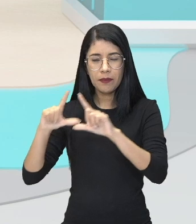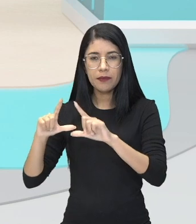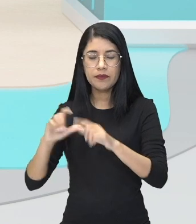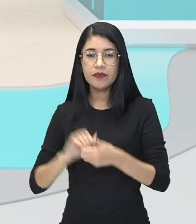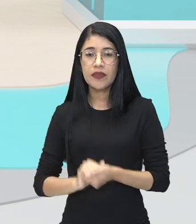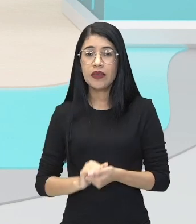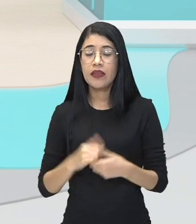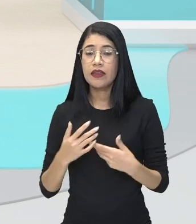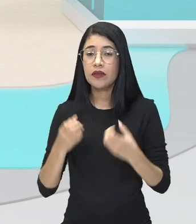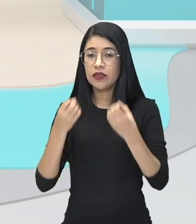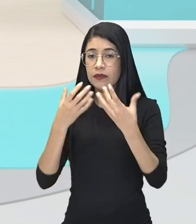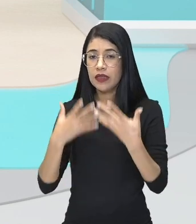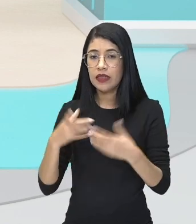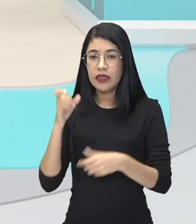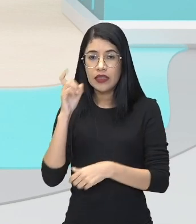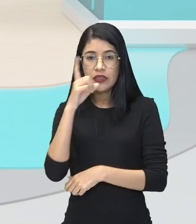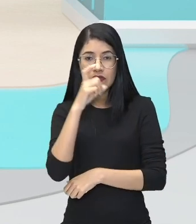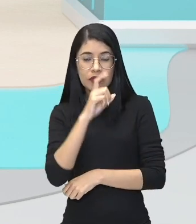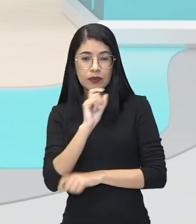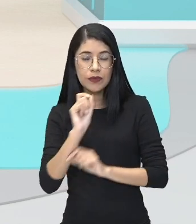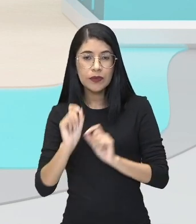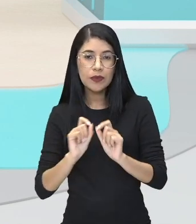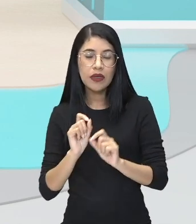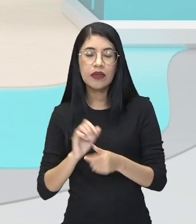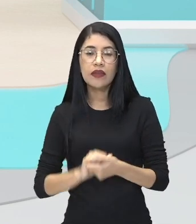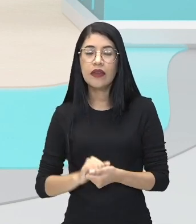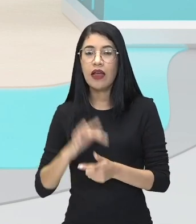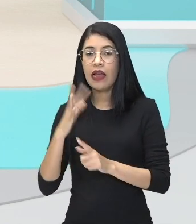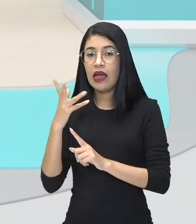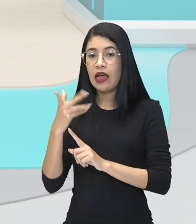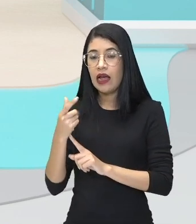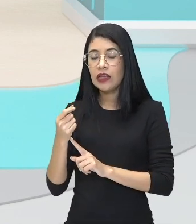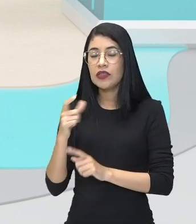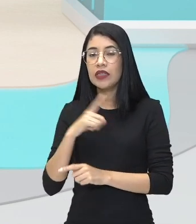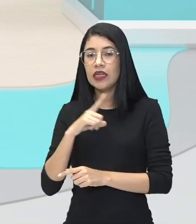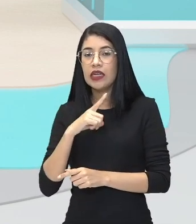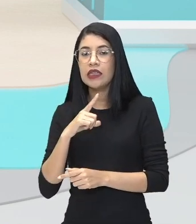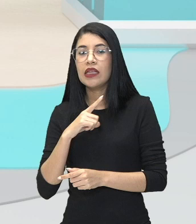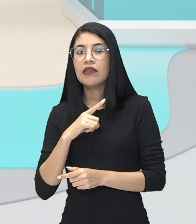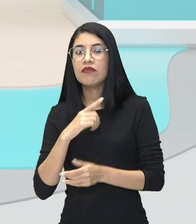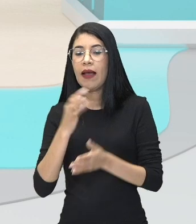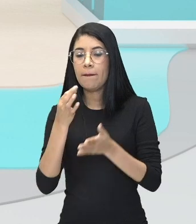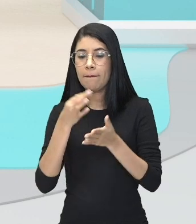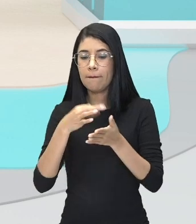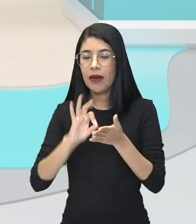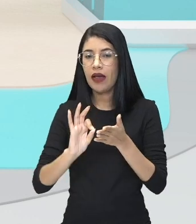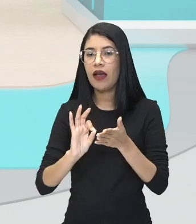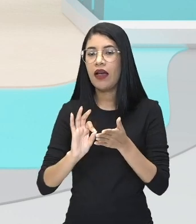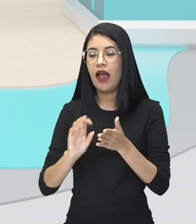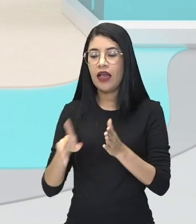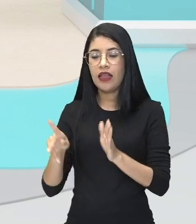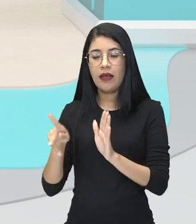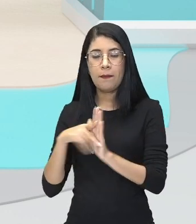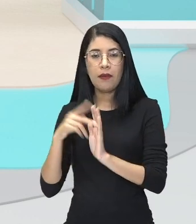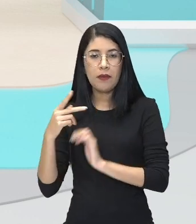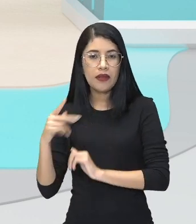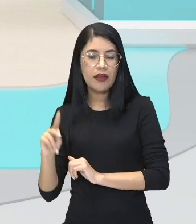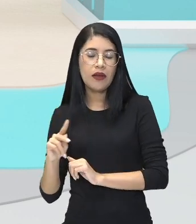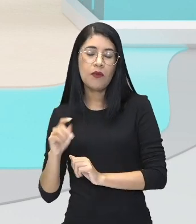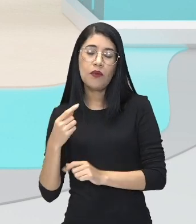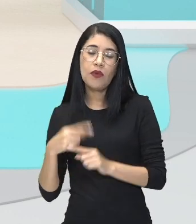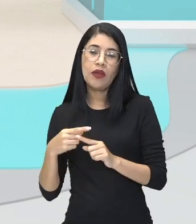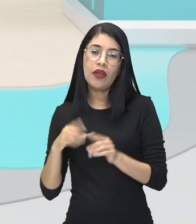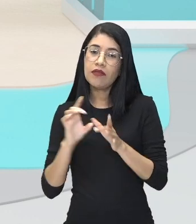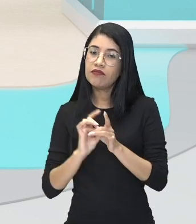muito difícil ter artistas que assinem a obra, por quê? Um artista, ele é livre para a